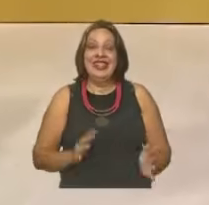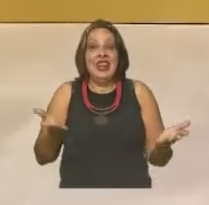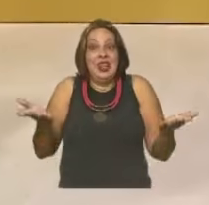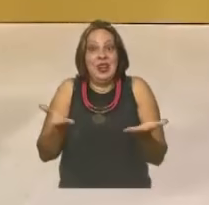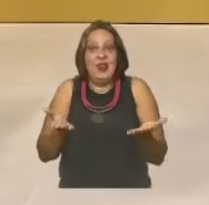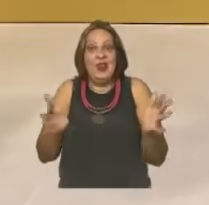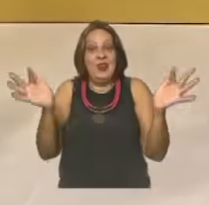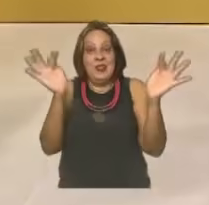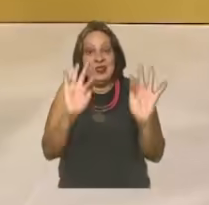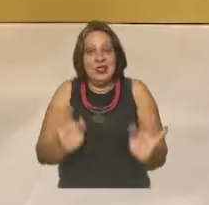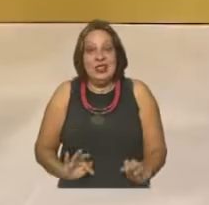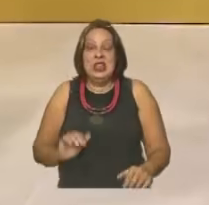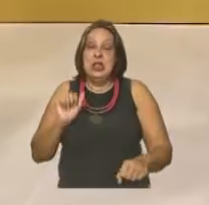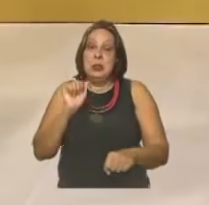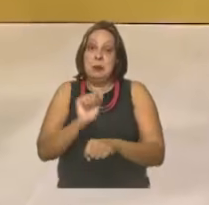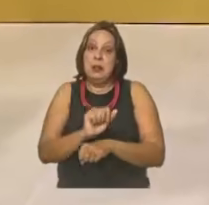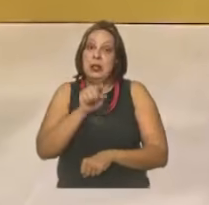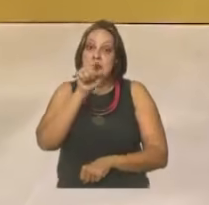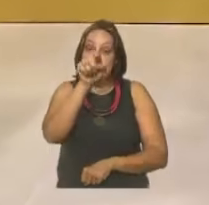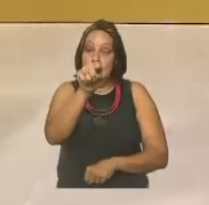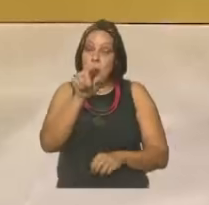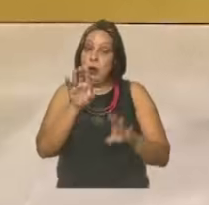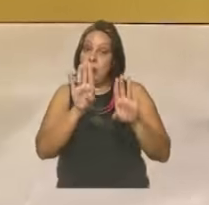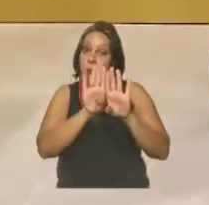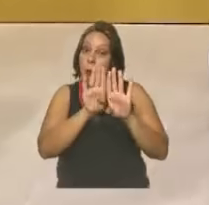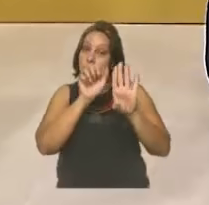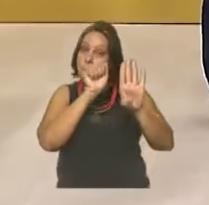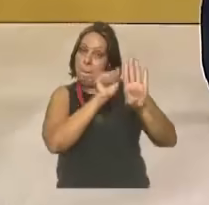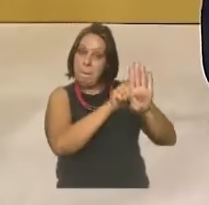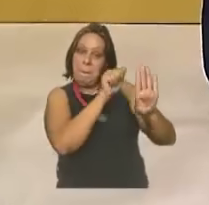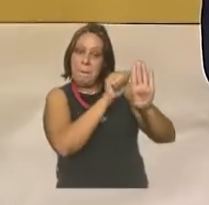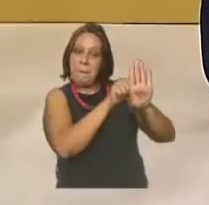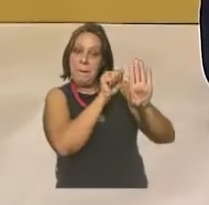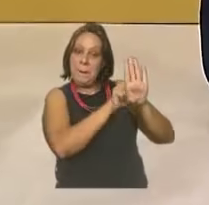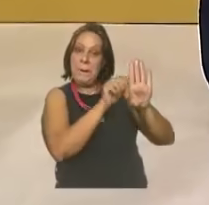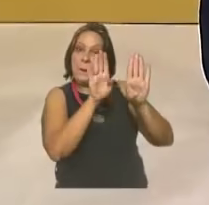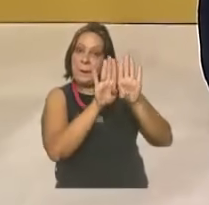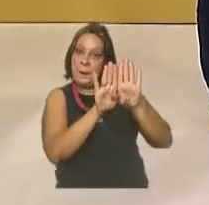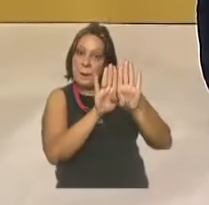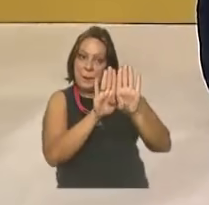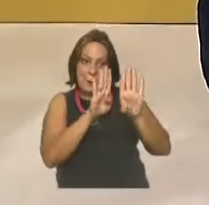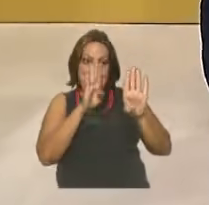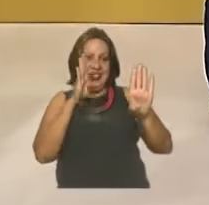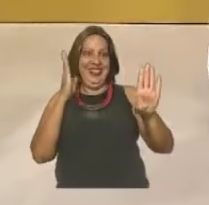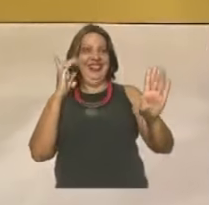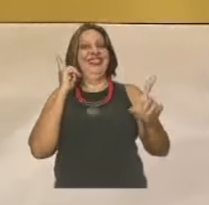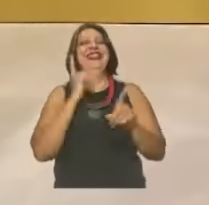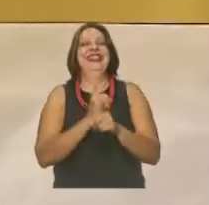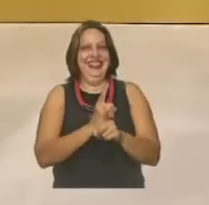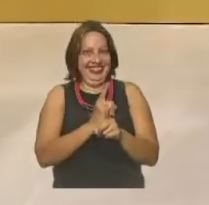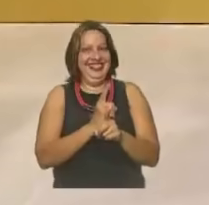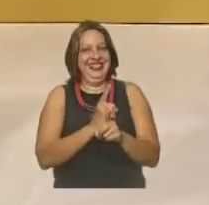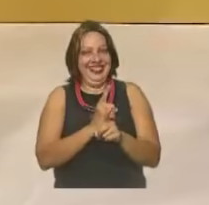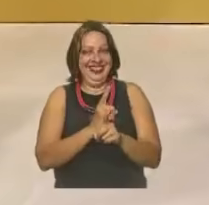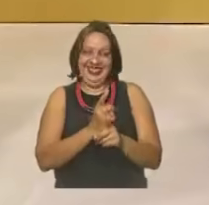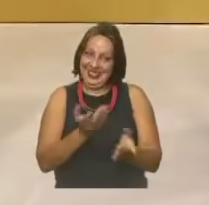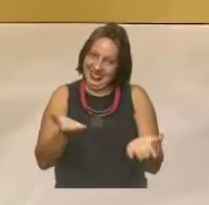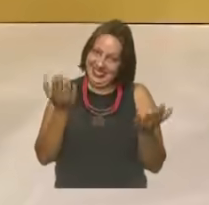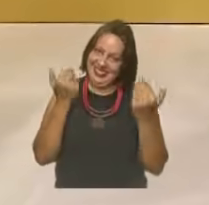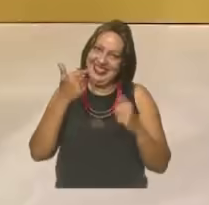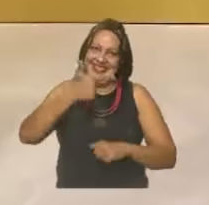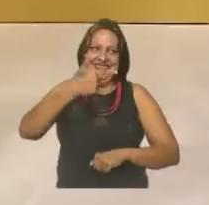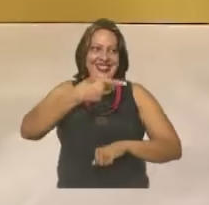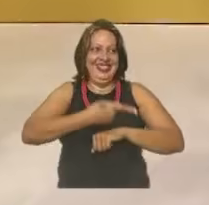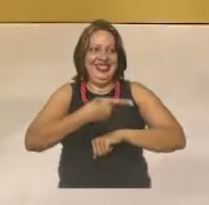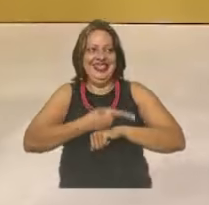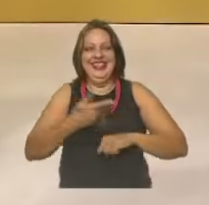está esperando para bater na sua porta. Menina, com uma premiação, show de bola! Vamos lá, segundo prêmio